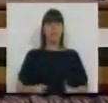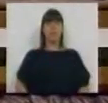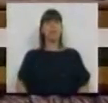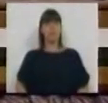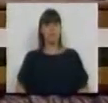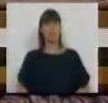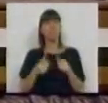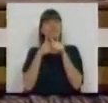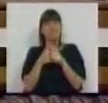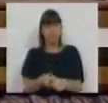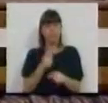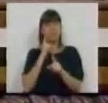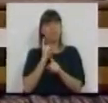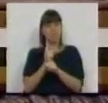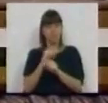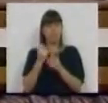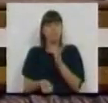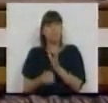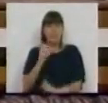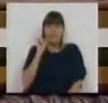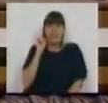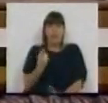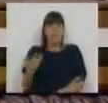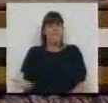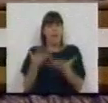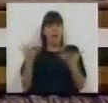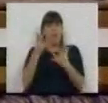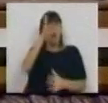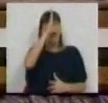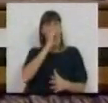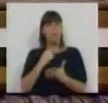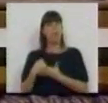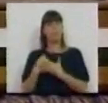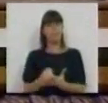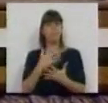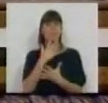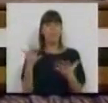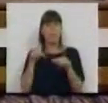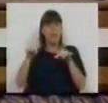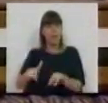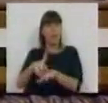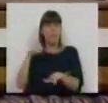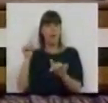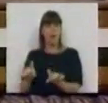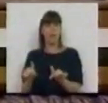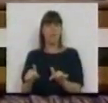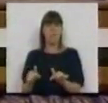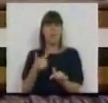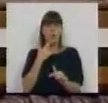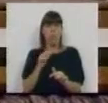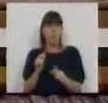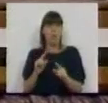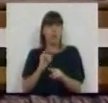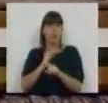sim de cumprir o ditame de constituir rapidamente um governo apoiado pela maioria do Parlamento, como não pode